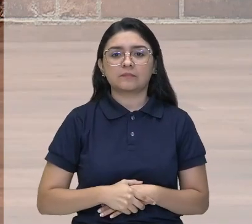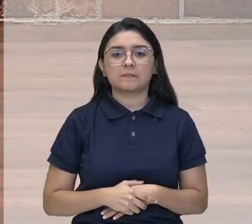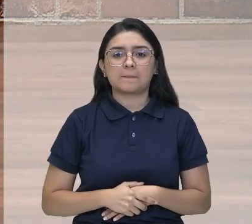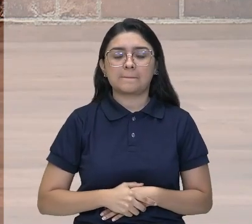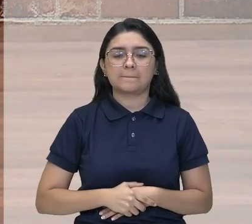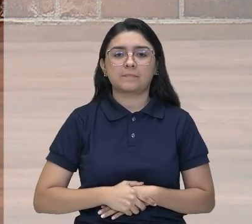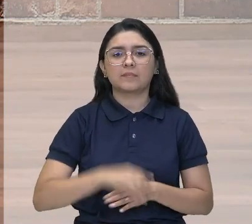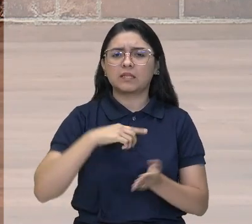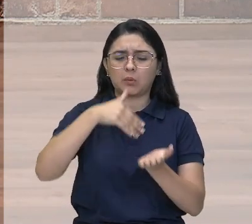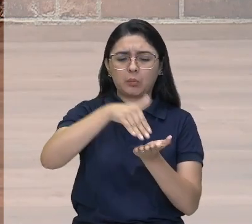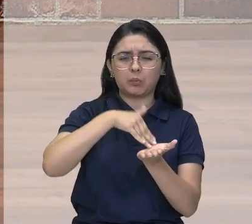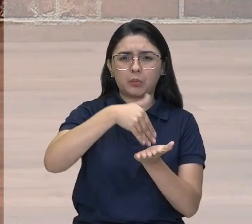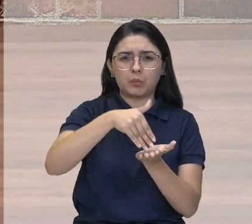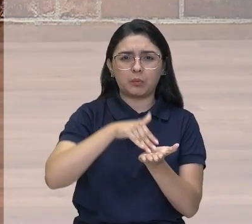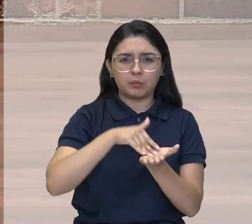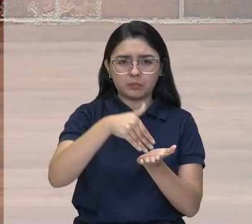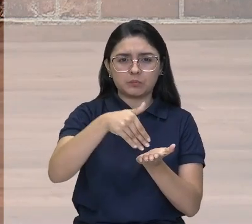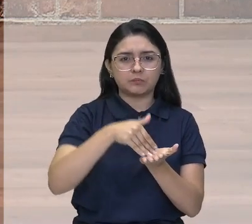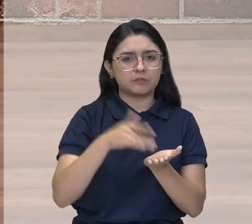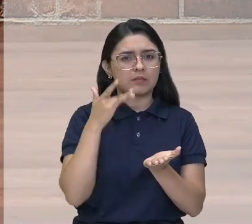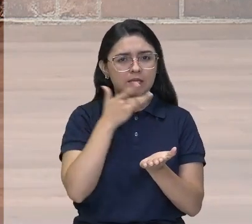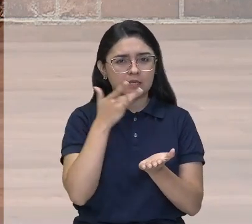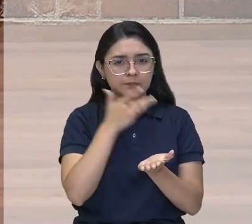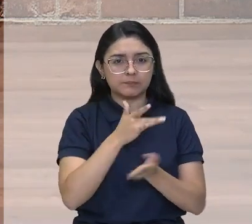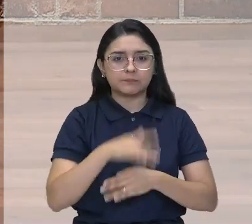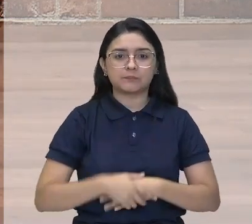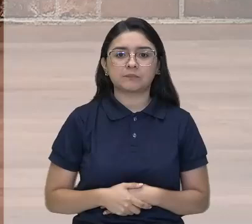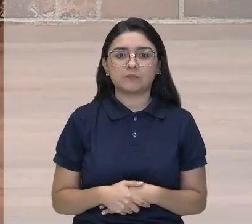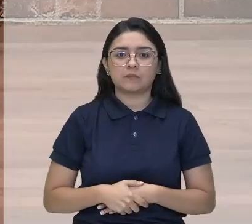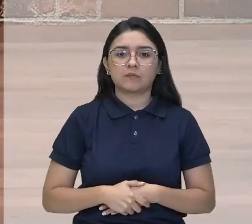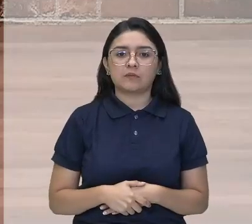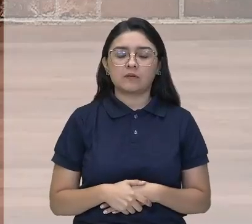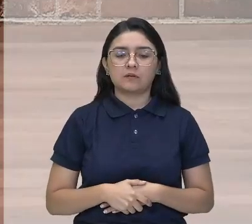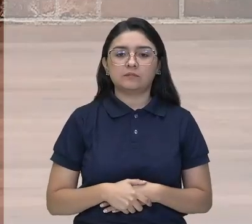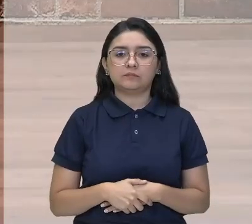Bem douradinho. Que delícia! Desse jeito, exatamente.